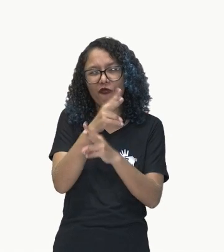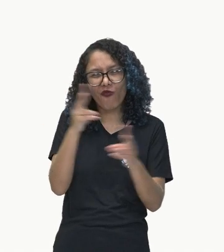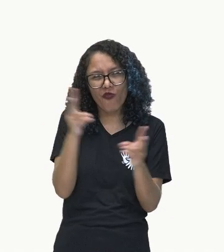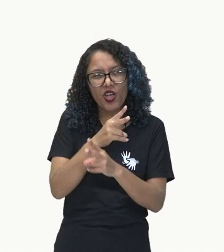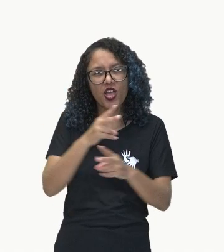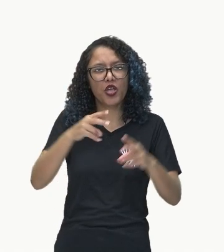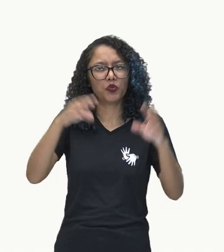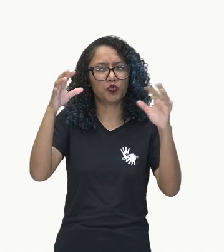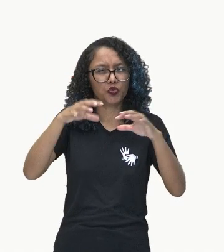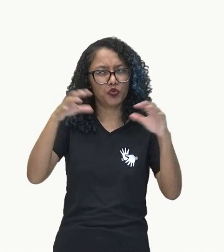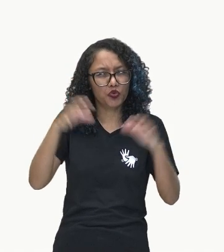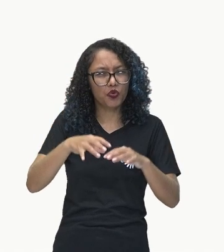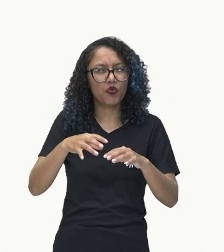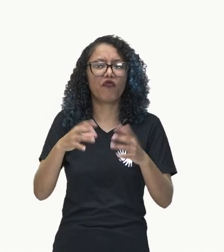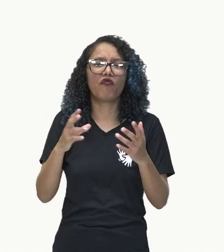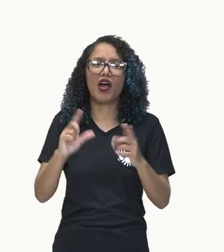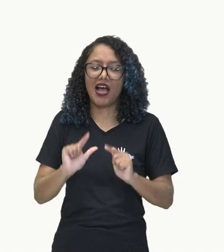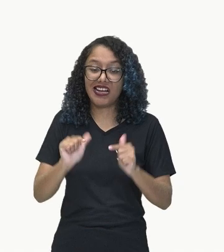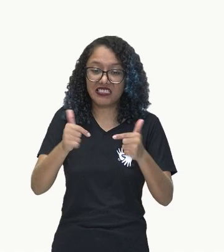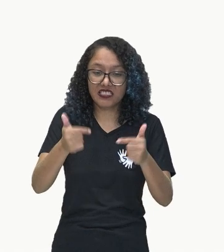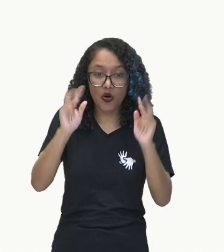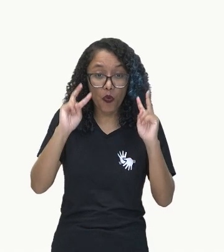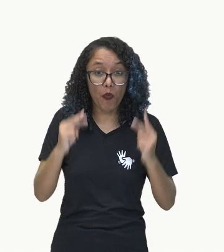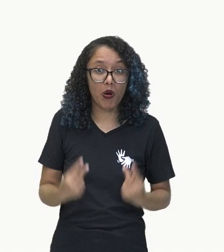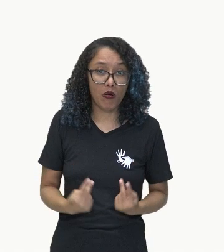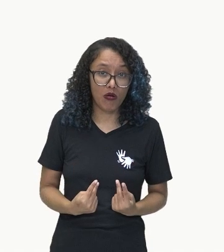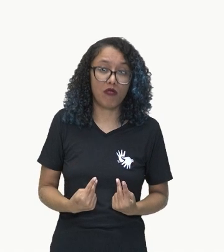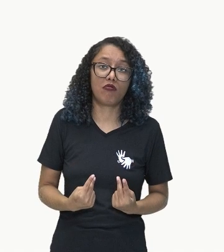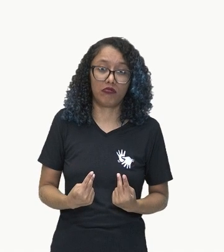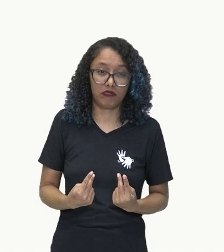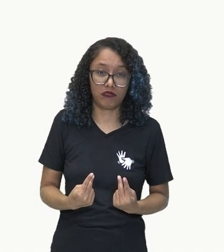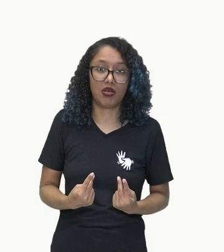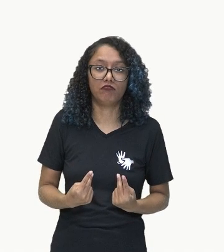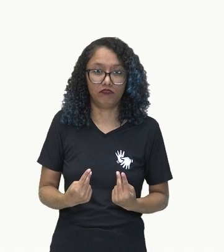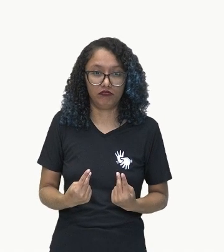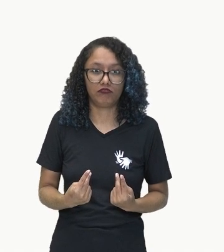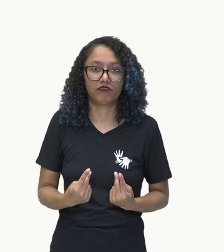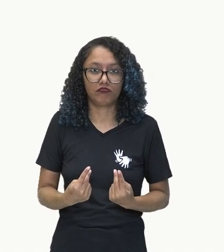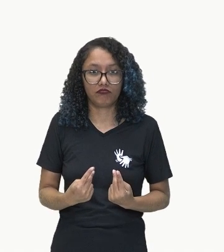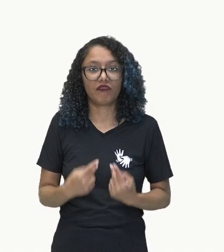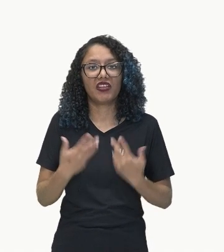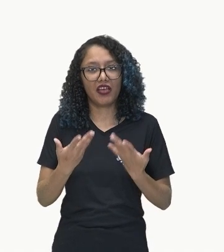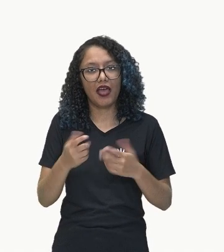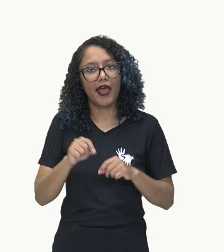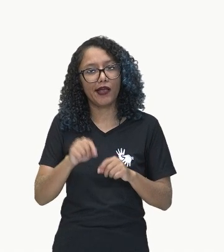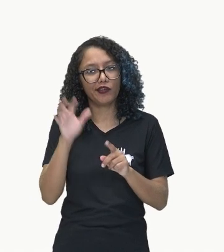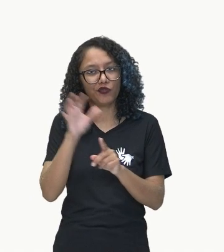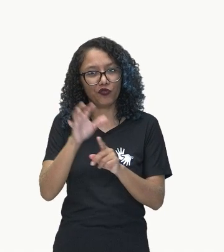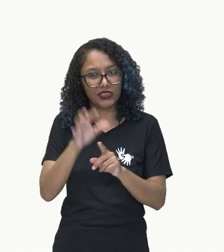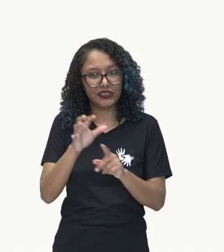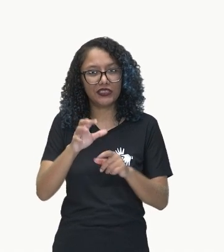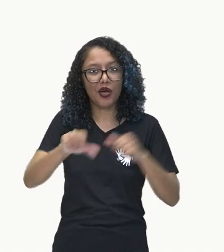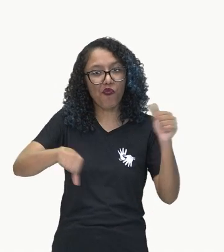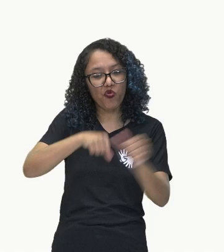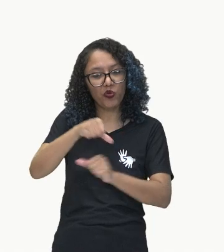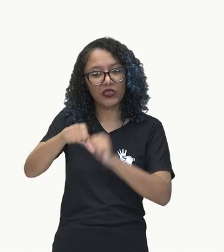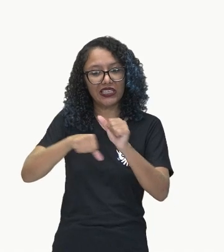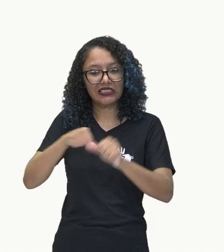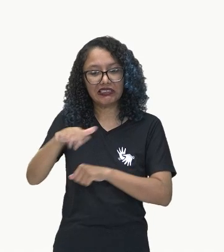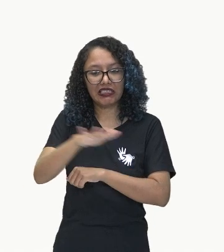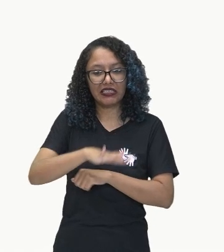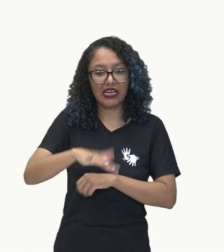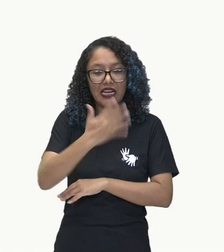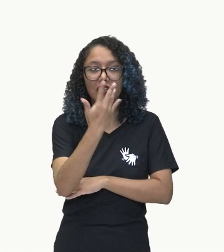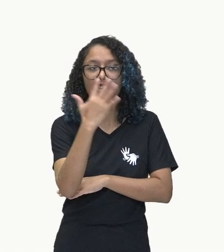ação antrópica, né? E isso acaba dominando, né, as paisagens naturais do